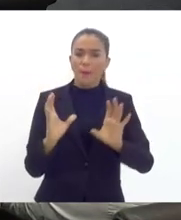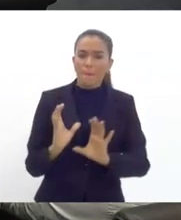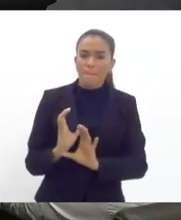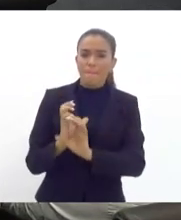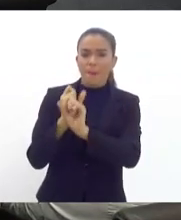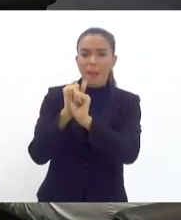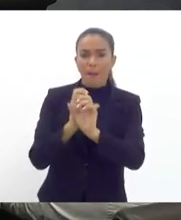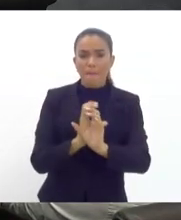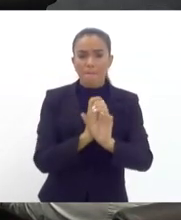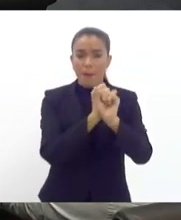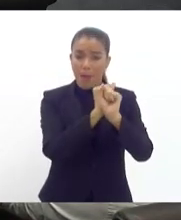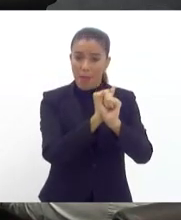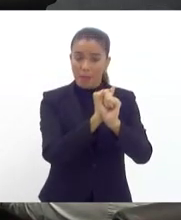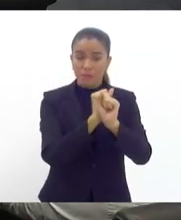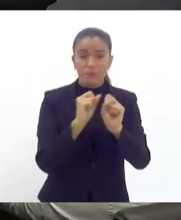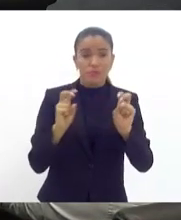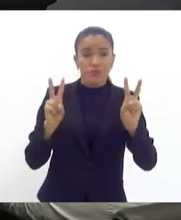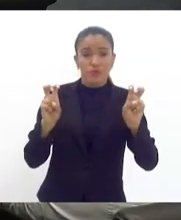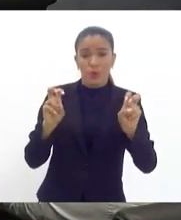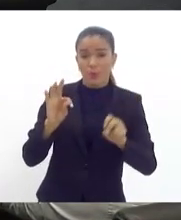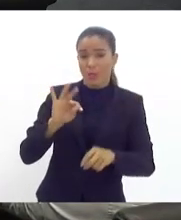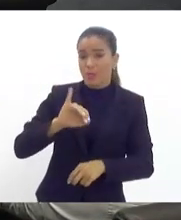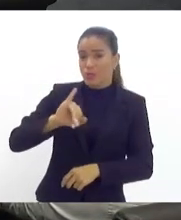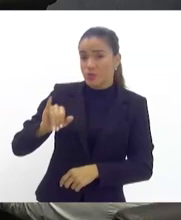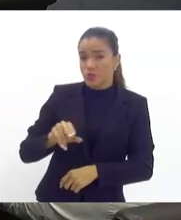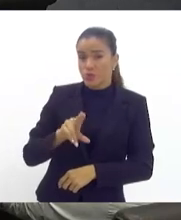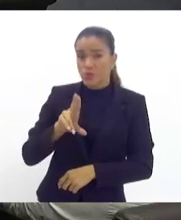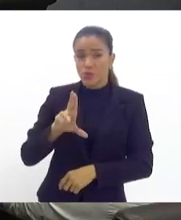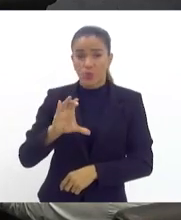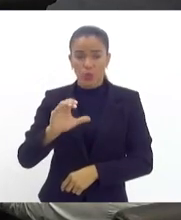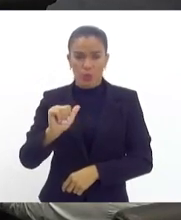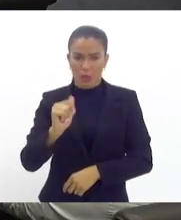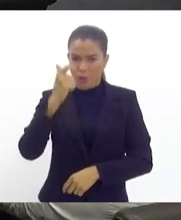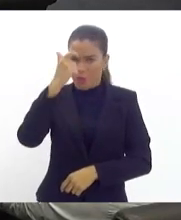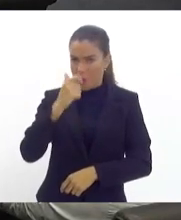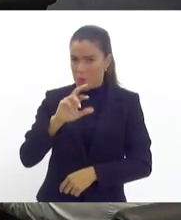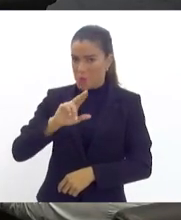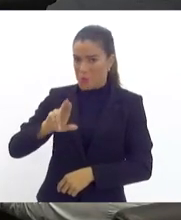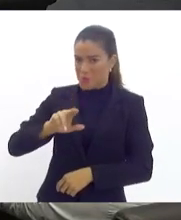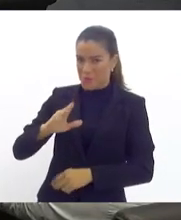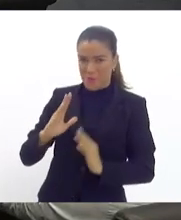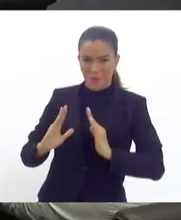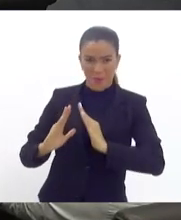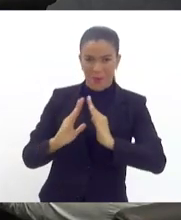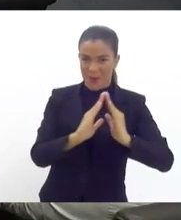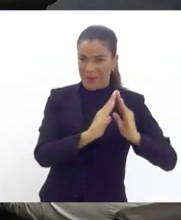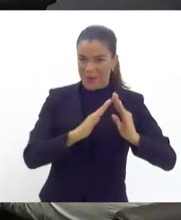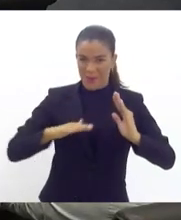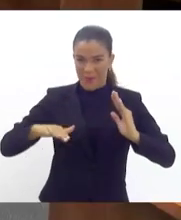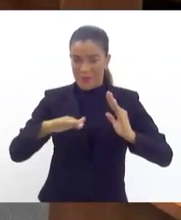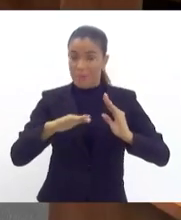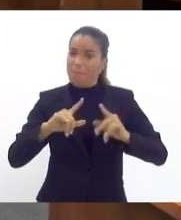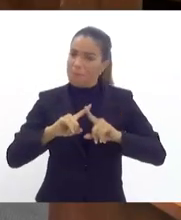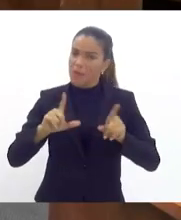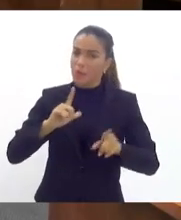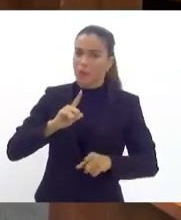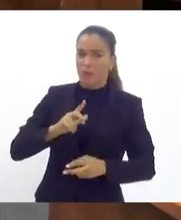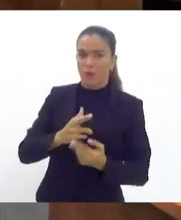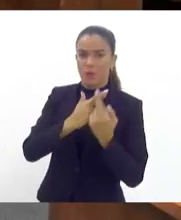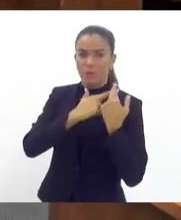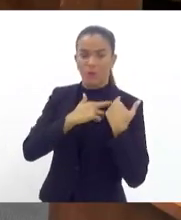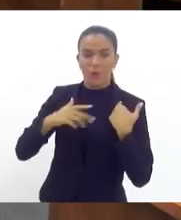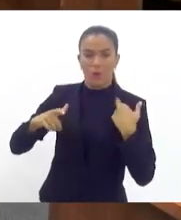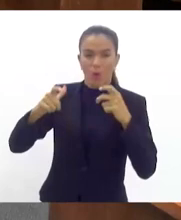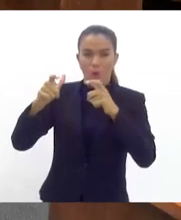a respeito da nossa Tijuca embora não sendo um moradora da Tijuca eu tenho responsabilidade com aquele